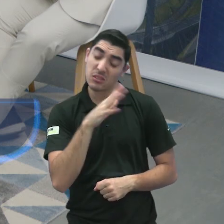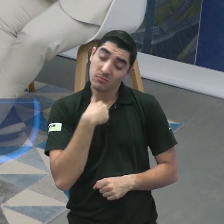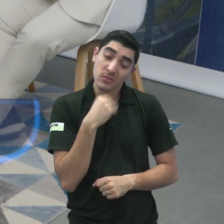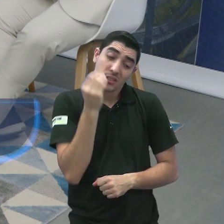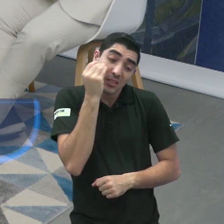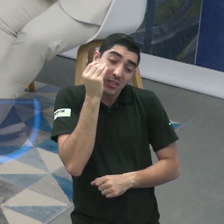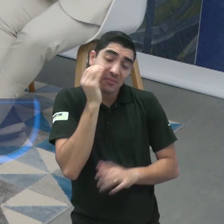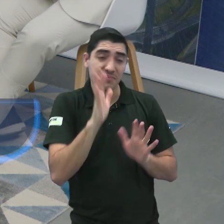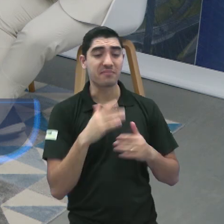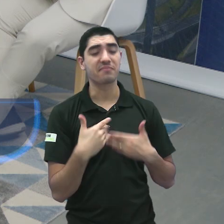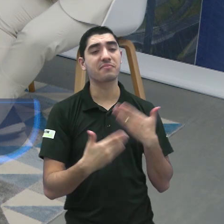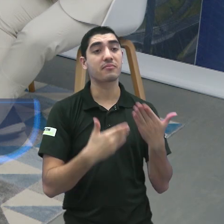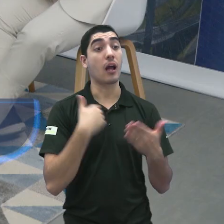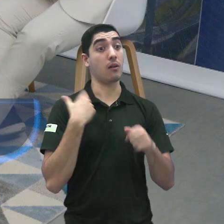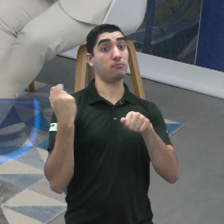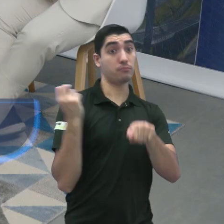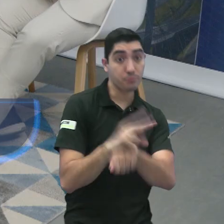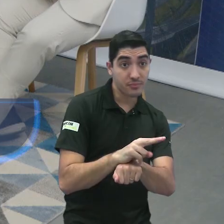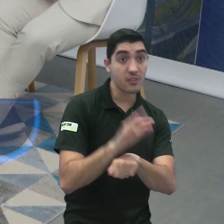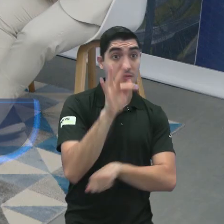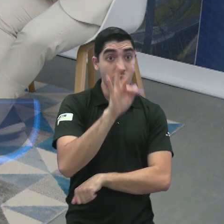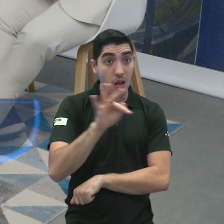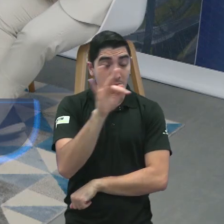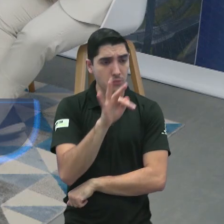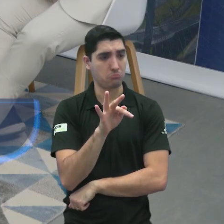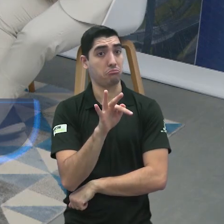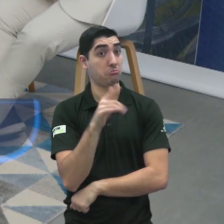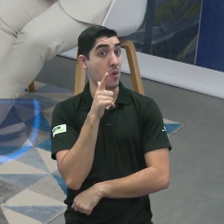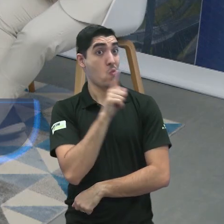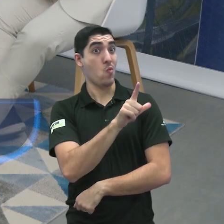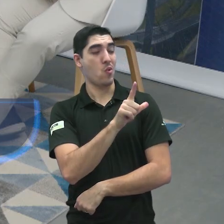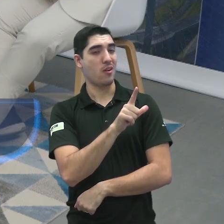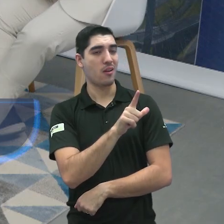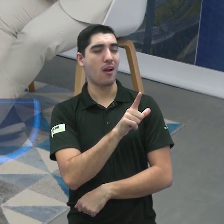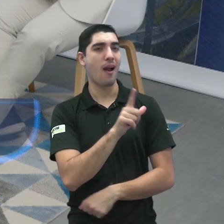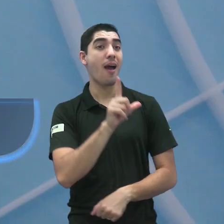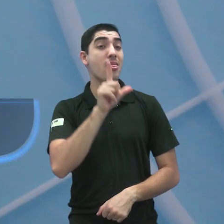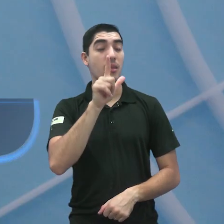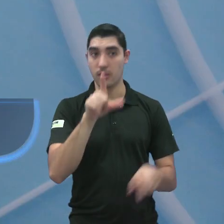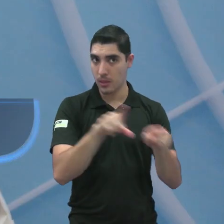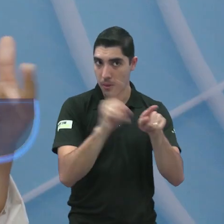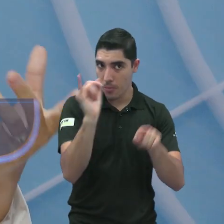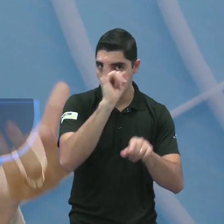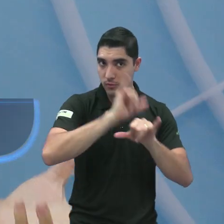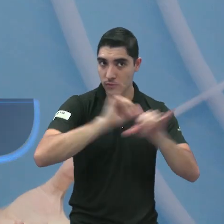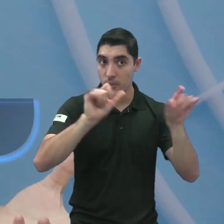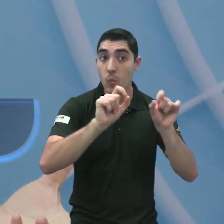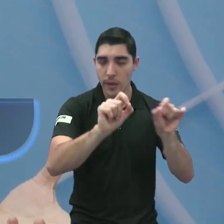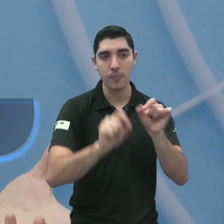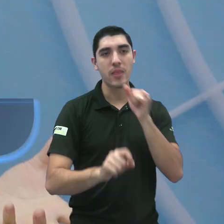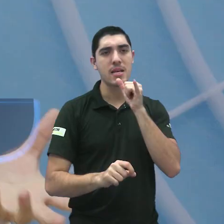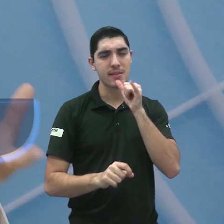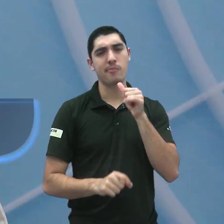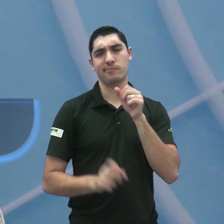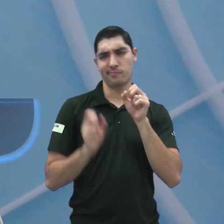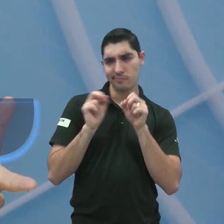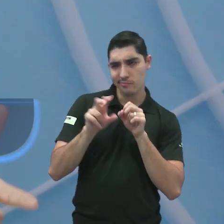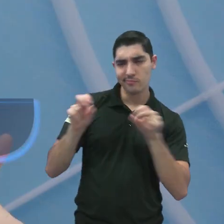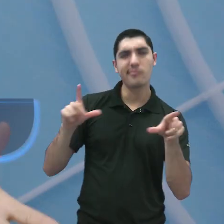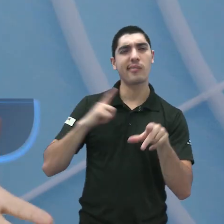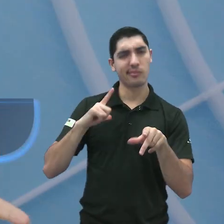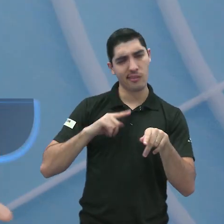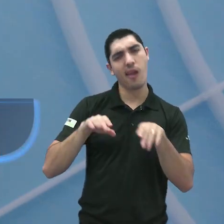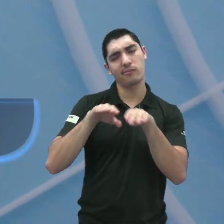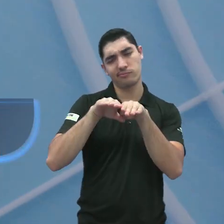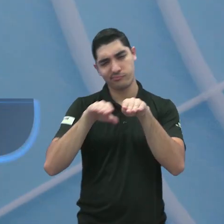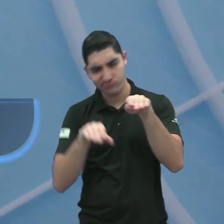E aí entrei na faculdade e uma coisa que eu acho importante ressaltar aqui, que apesar da gente ter desigualdades, eu também